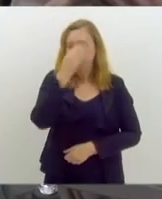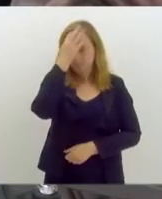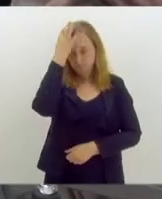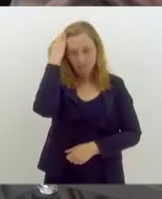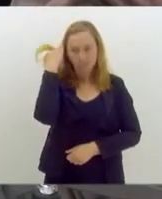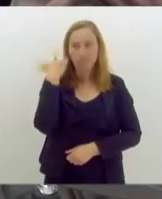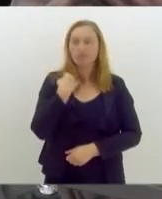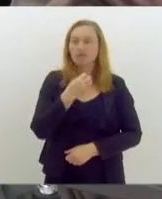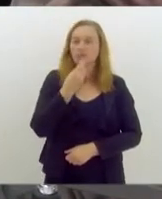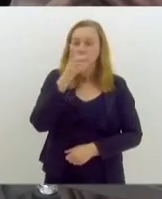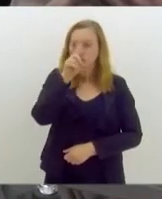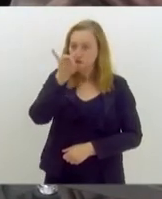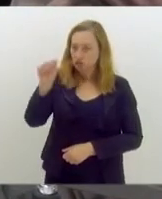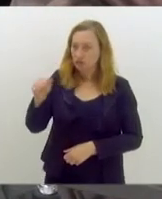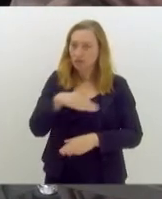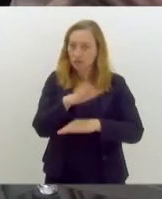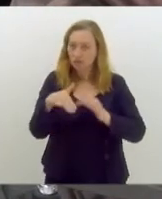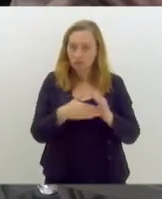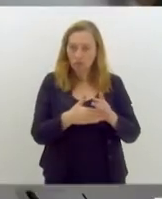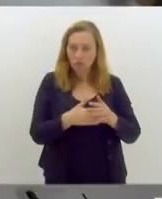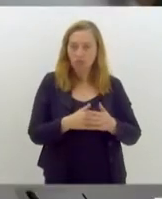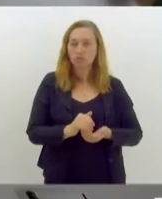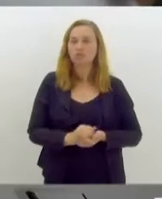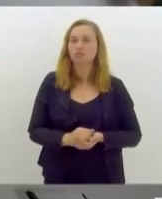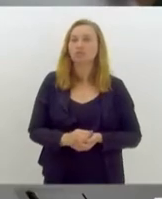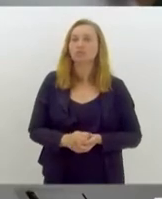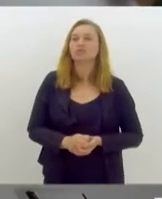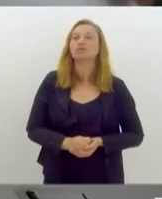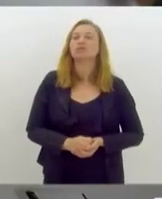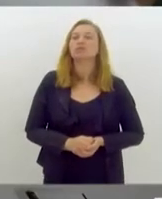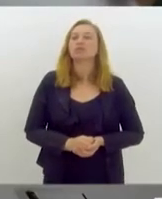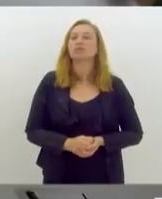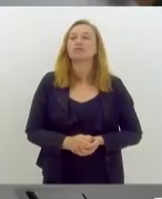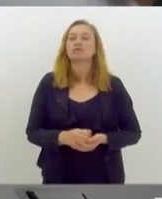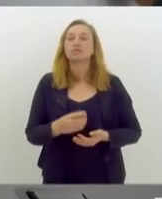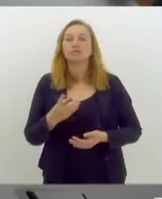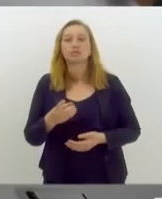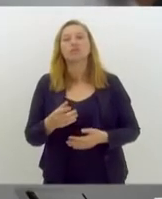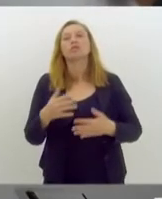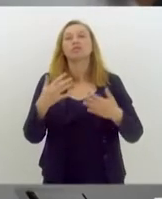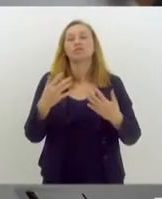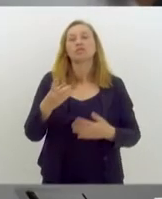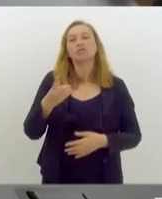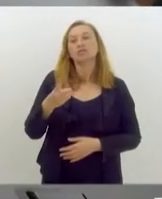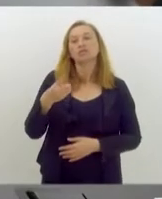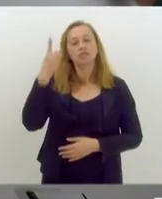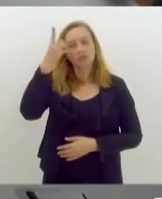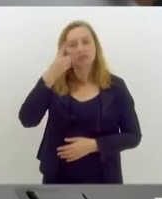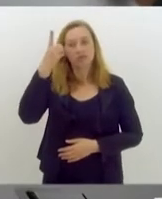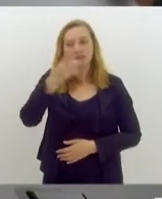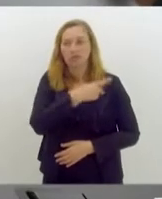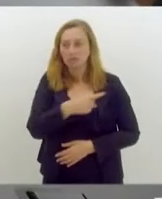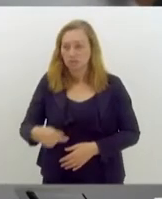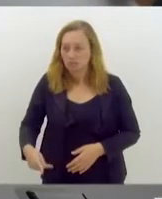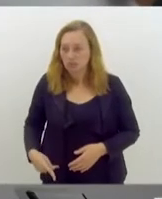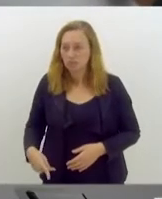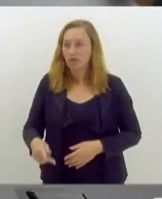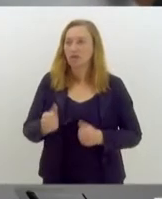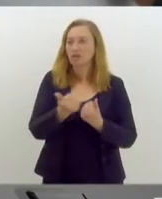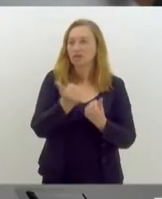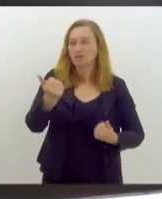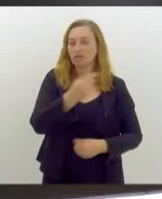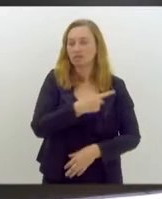bom dia a todos e a todas saúde Deputado Luiz Paulo nosso Presidente Nossa vice-presidente deputada